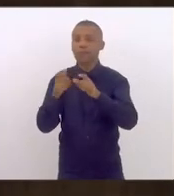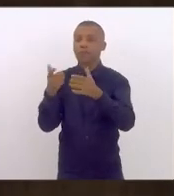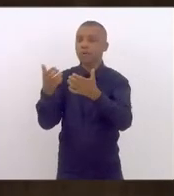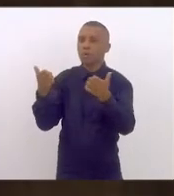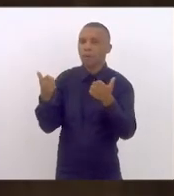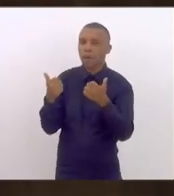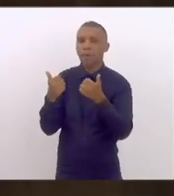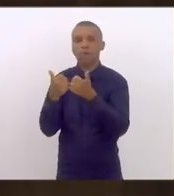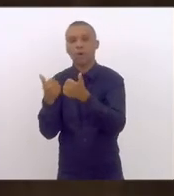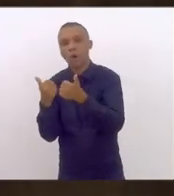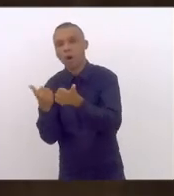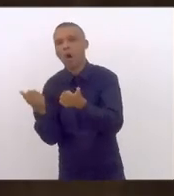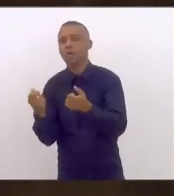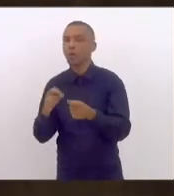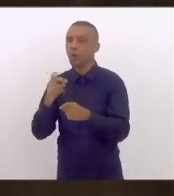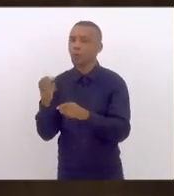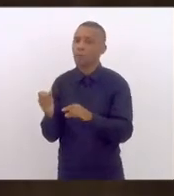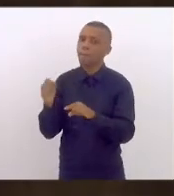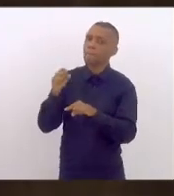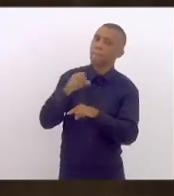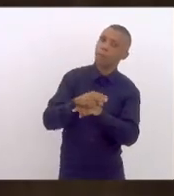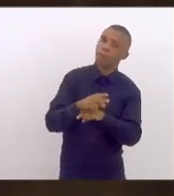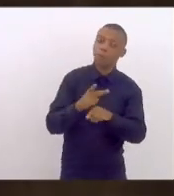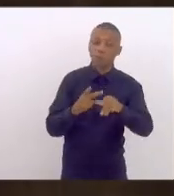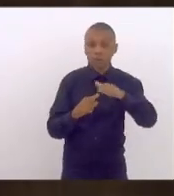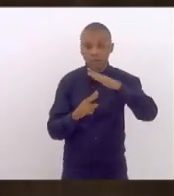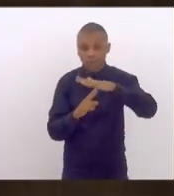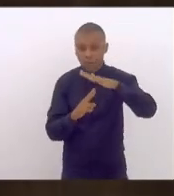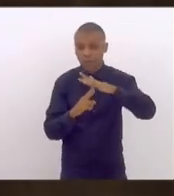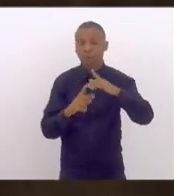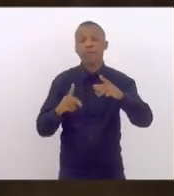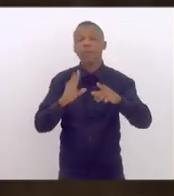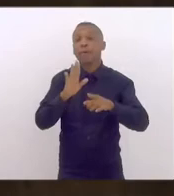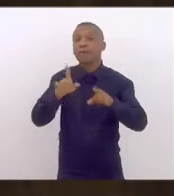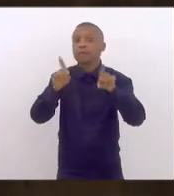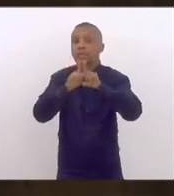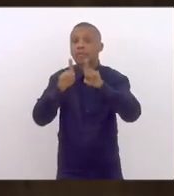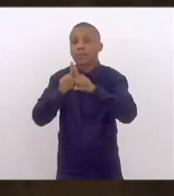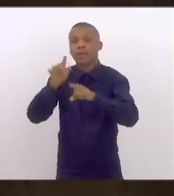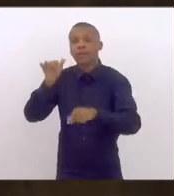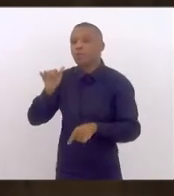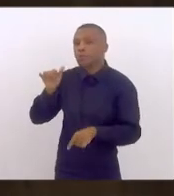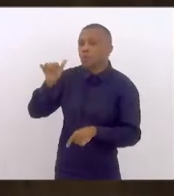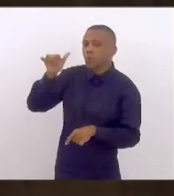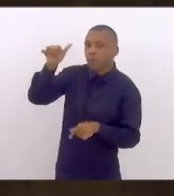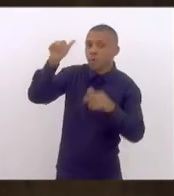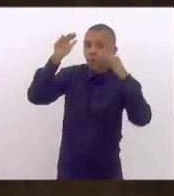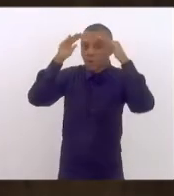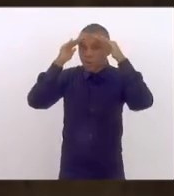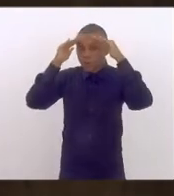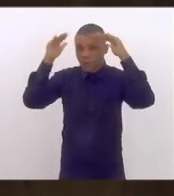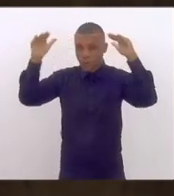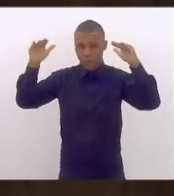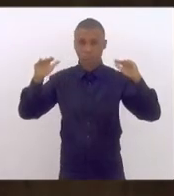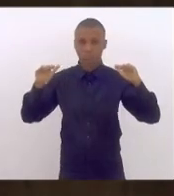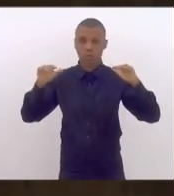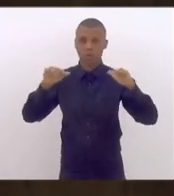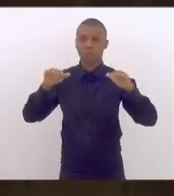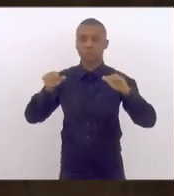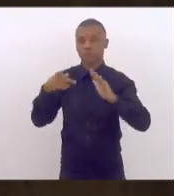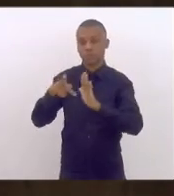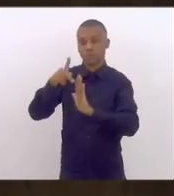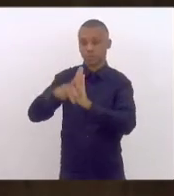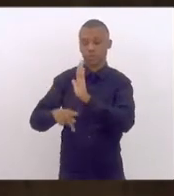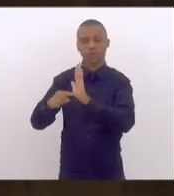né Não só na Rodoviária mas também no aeroporto Então esse projeto é